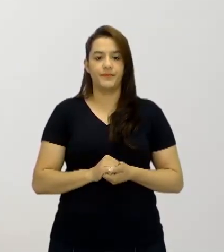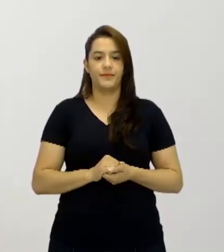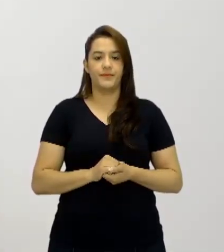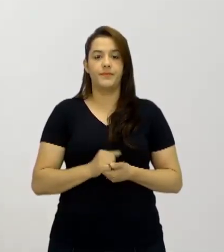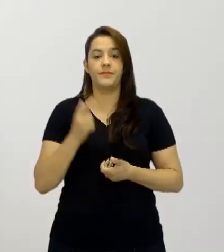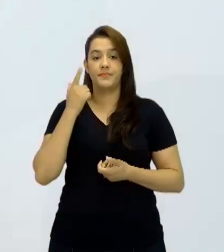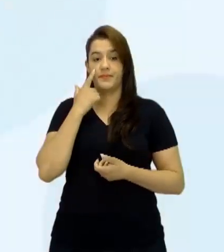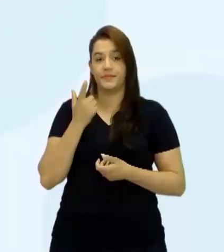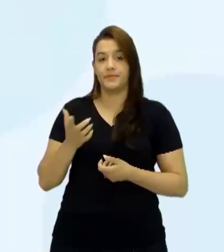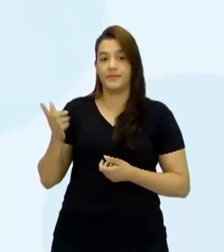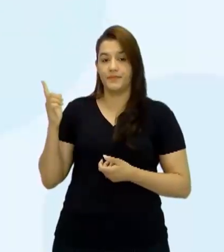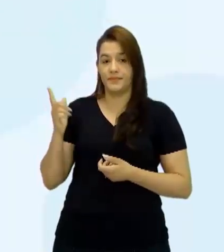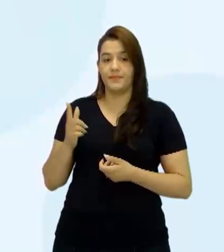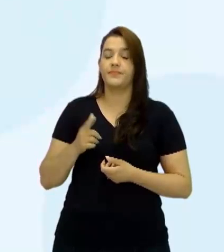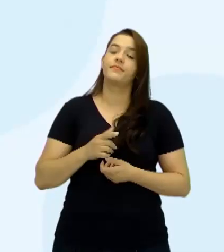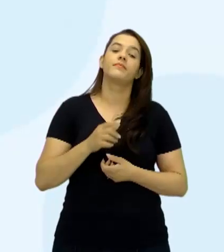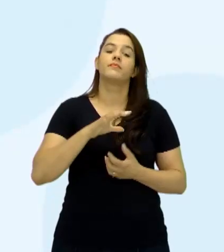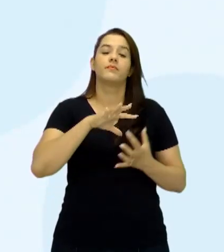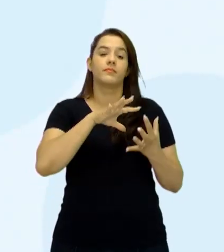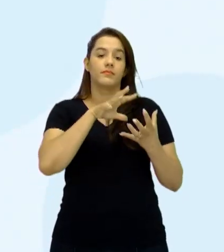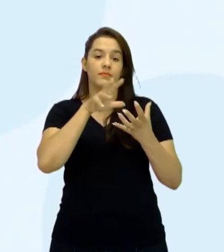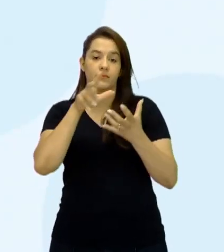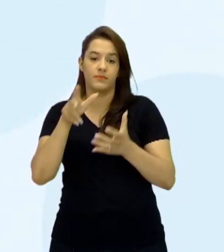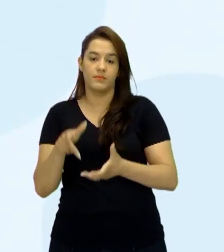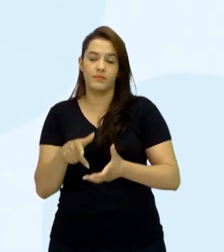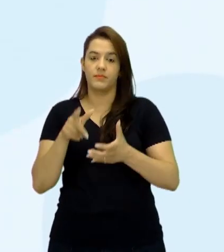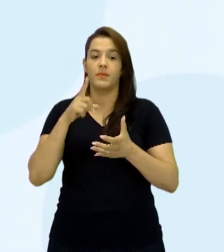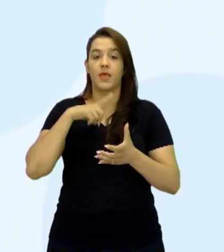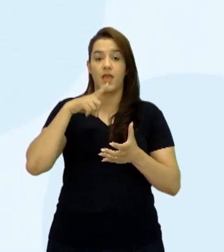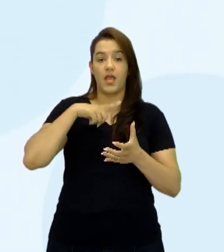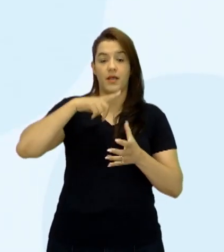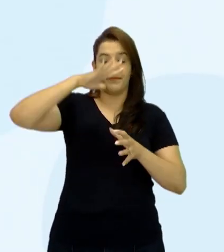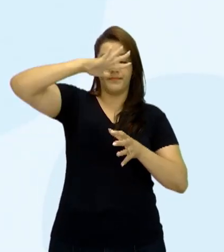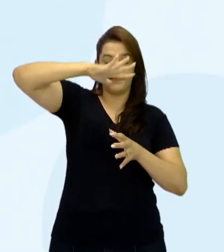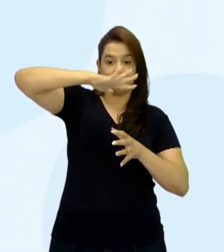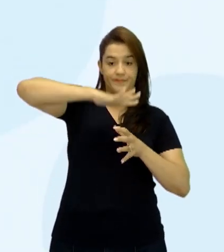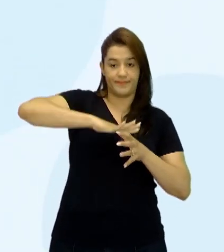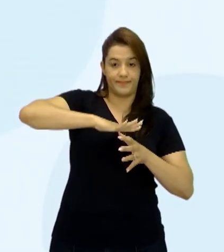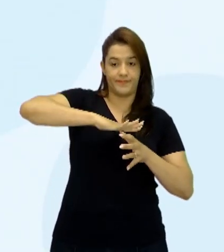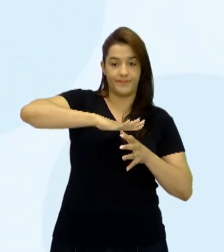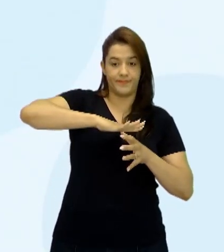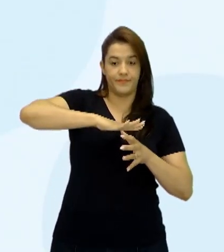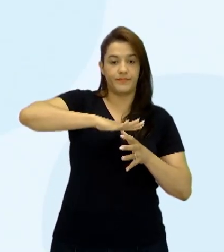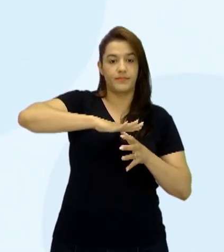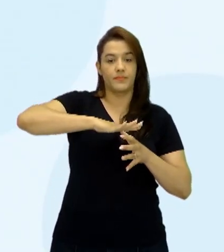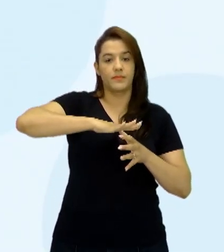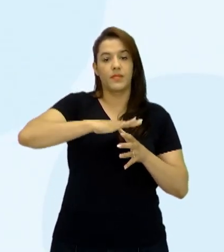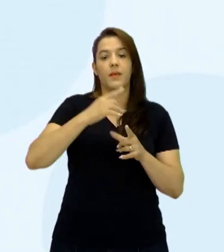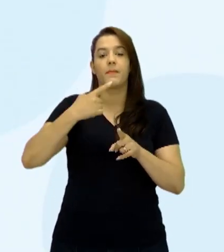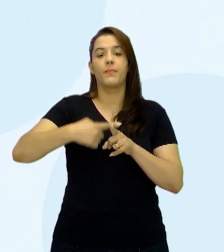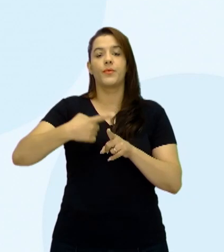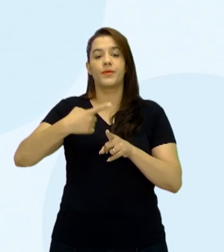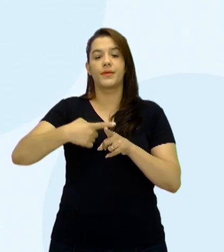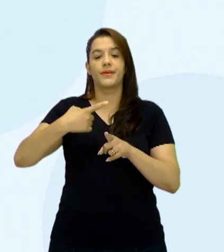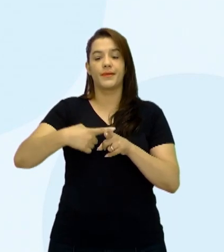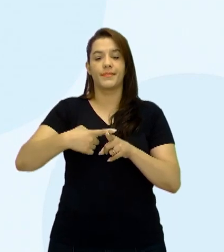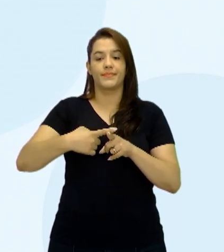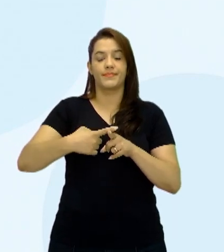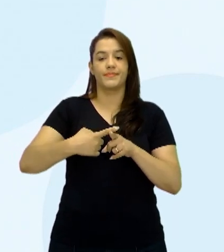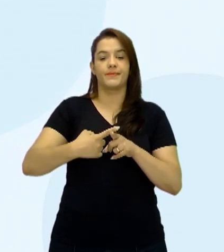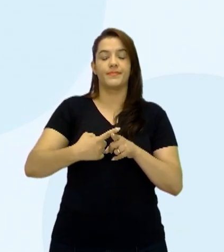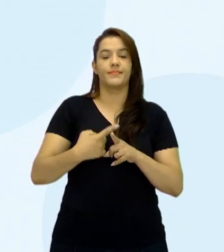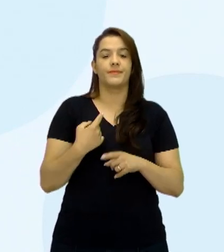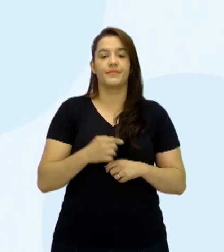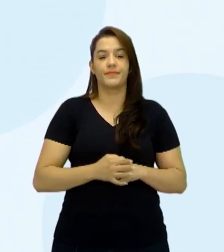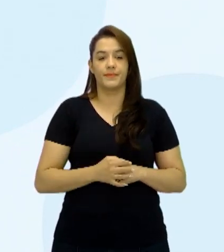A Terra é achatada nos polos devido a... Aí pegou pesado, hein, professor? Por que será que a Terra é